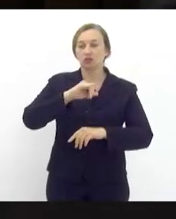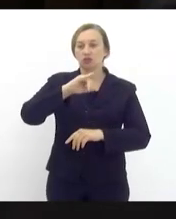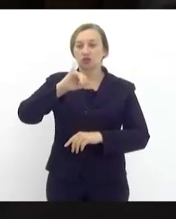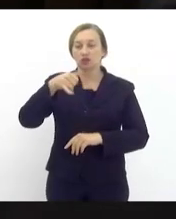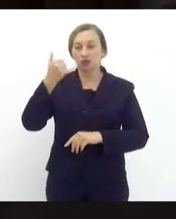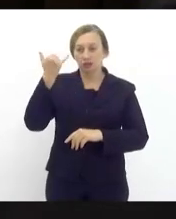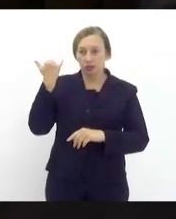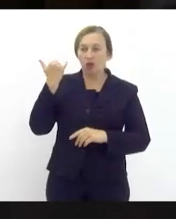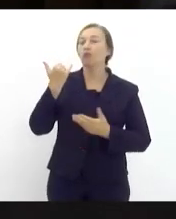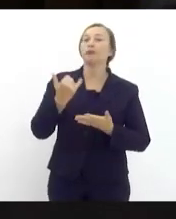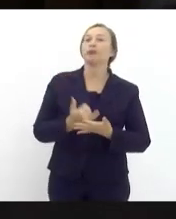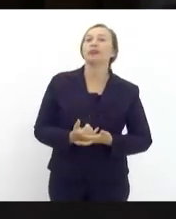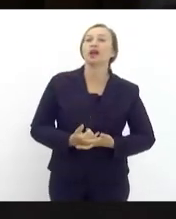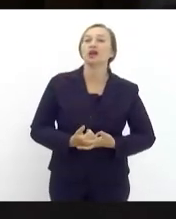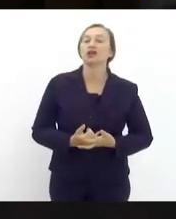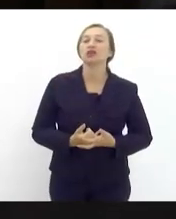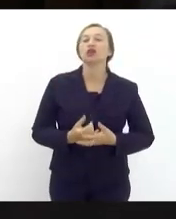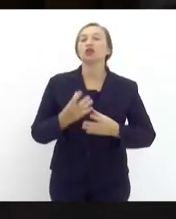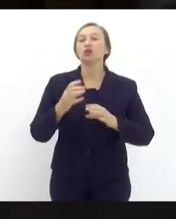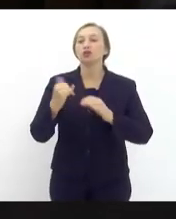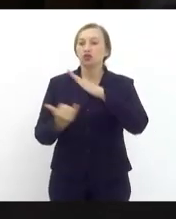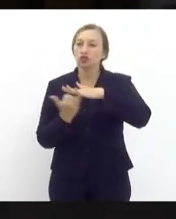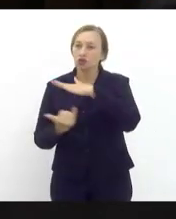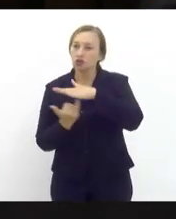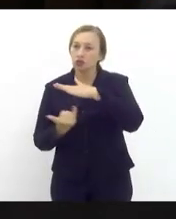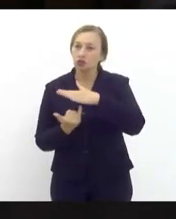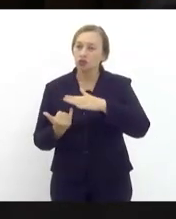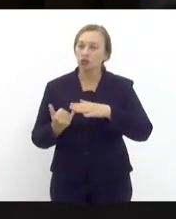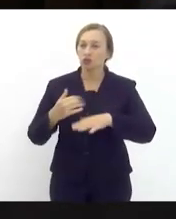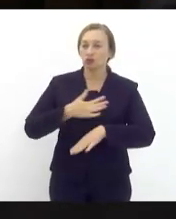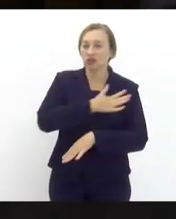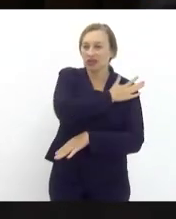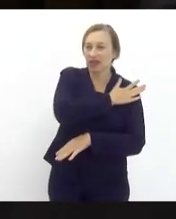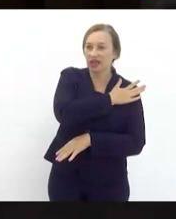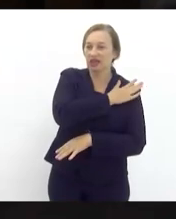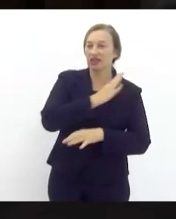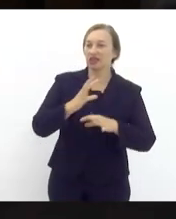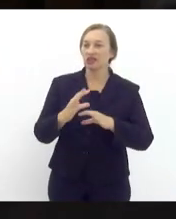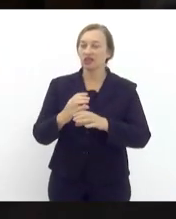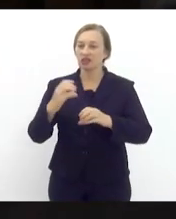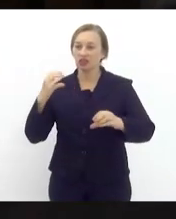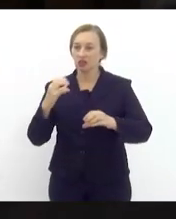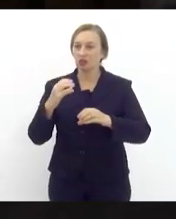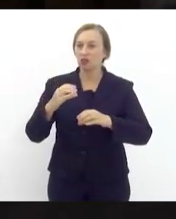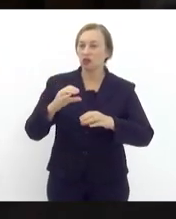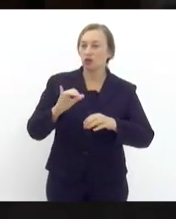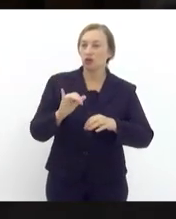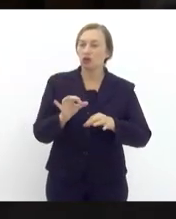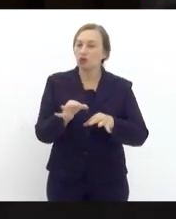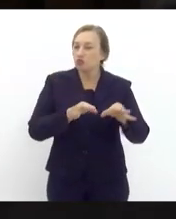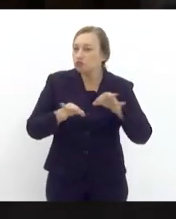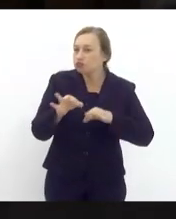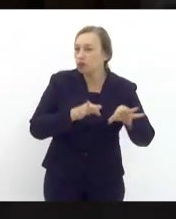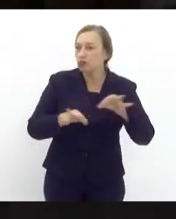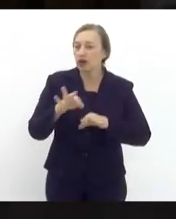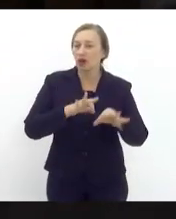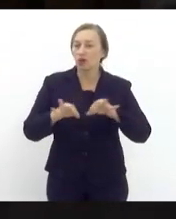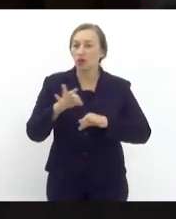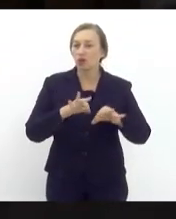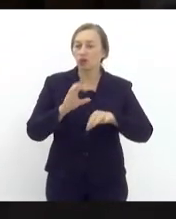no Instituto Militar de Engenharia fez o curso de projetos de estradas por computador